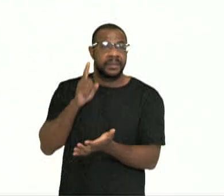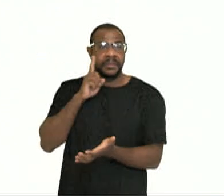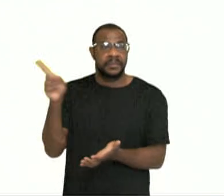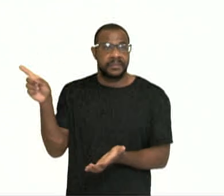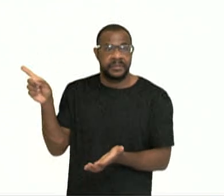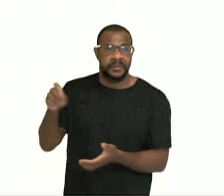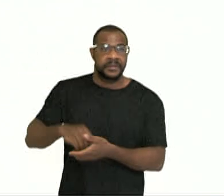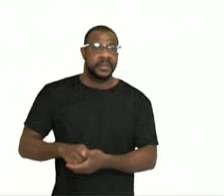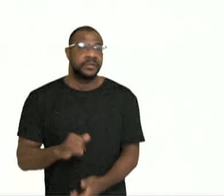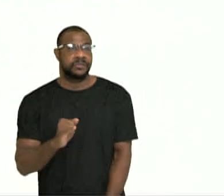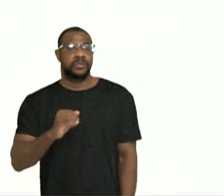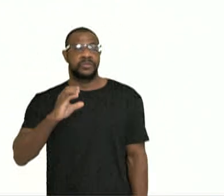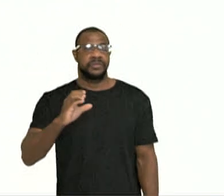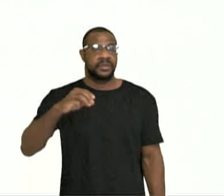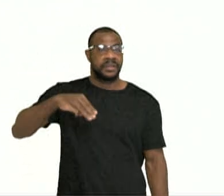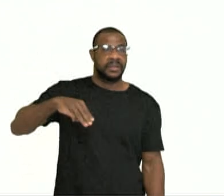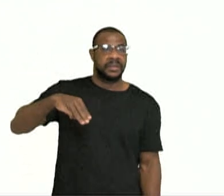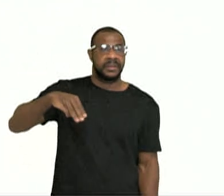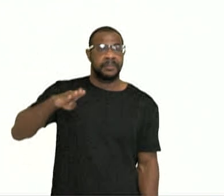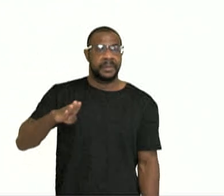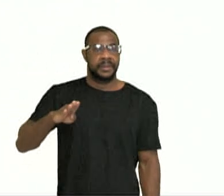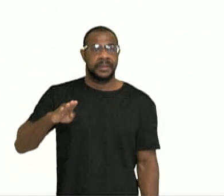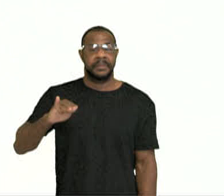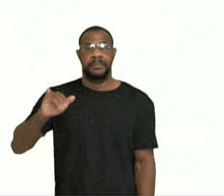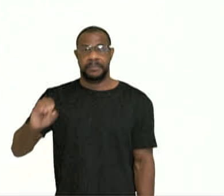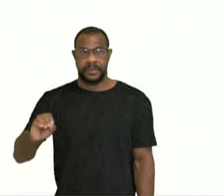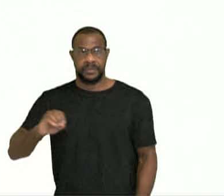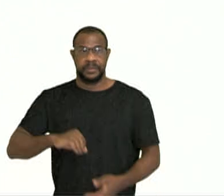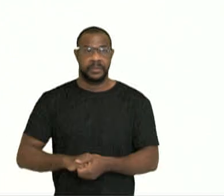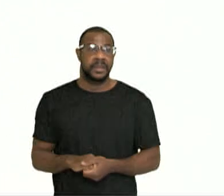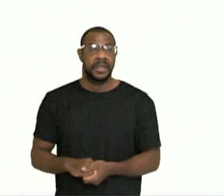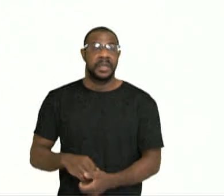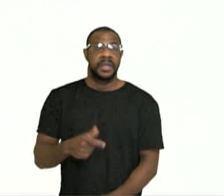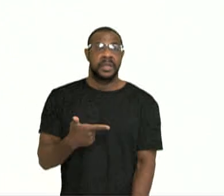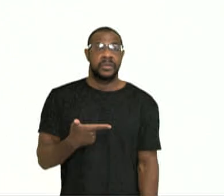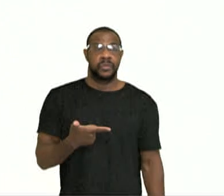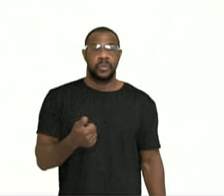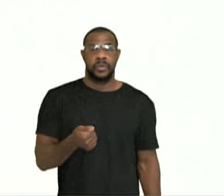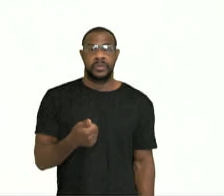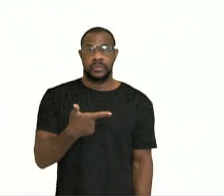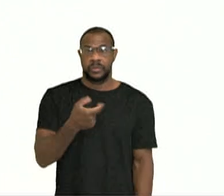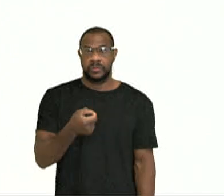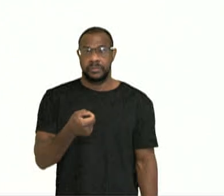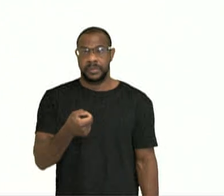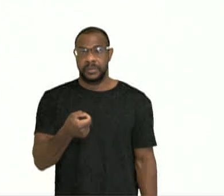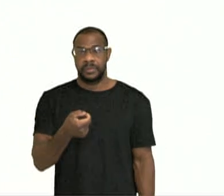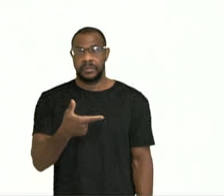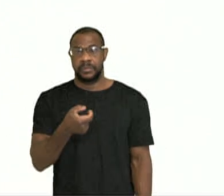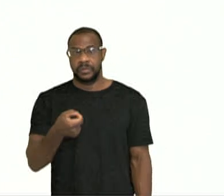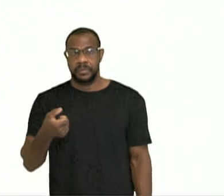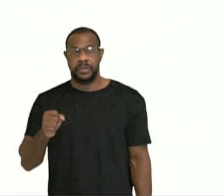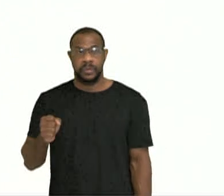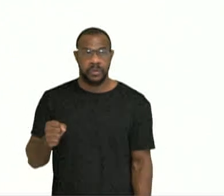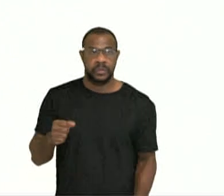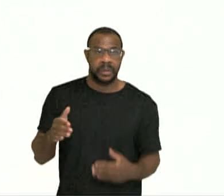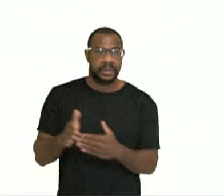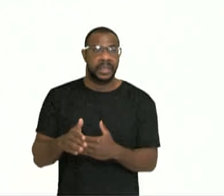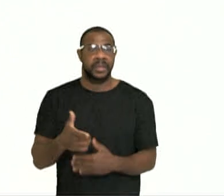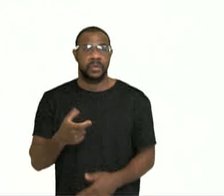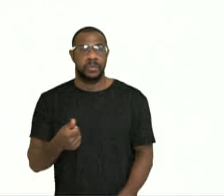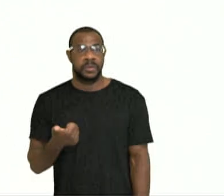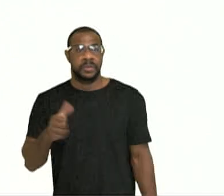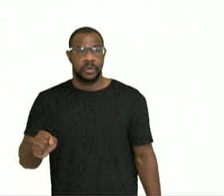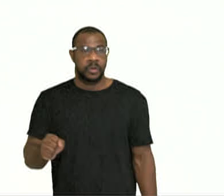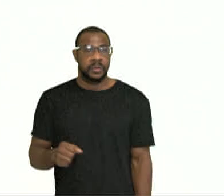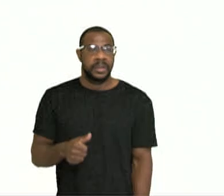Chico Mendes, ICMBio. De 2008 para 2018, 716